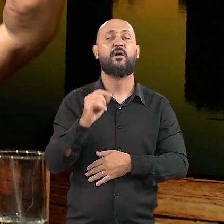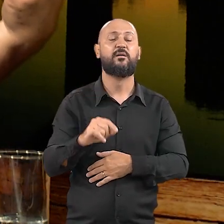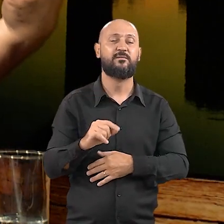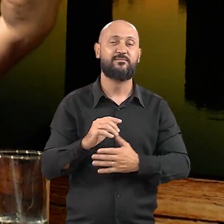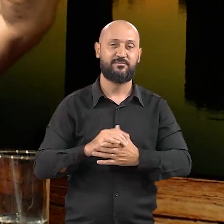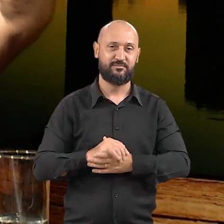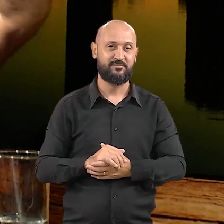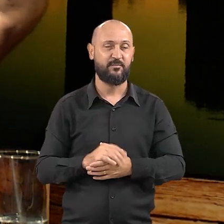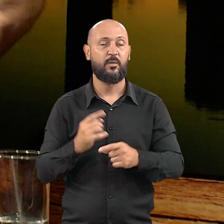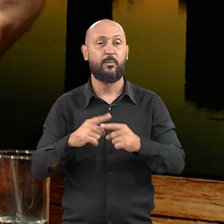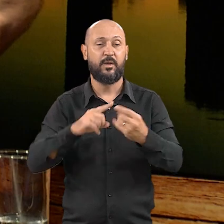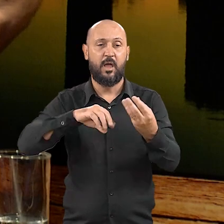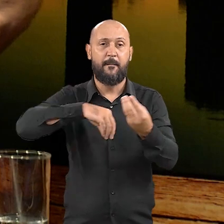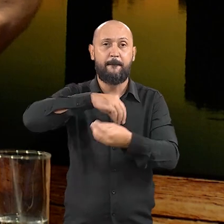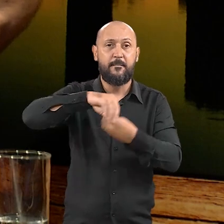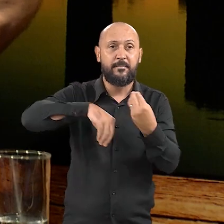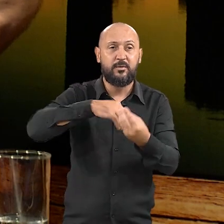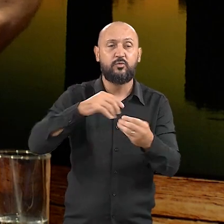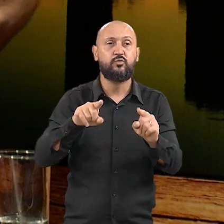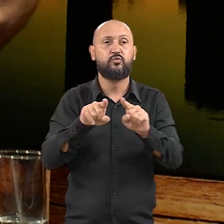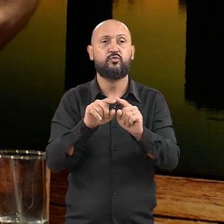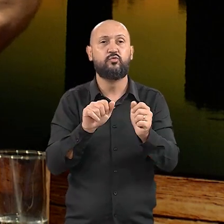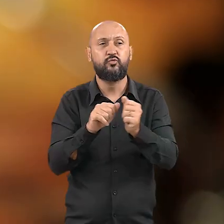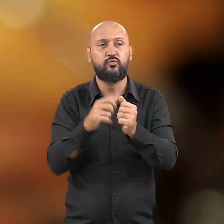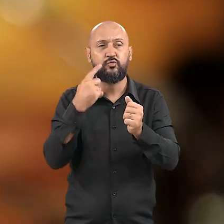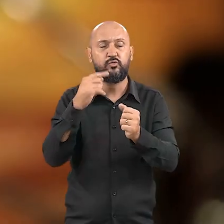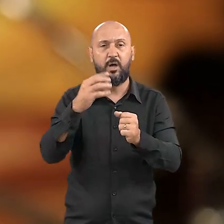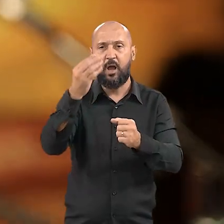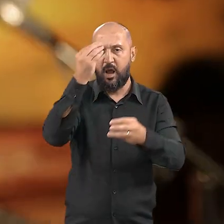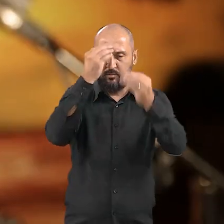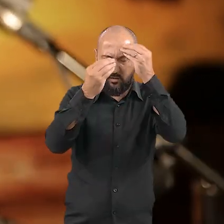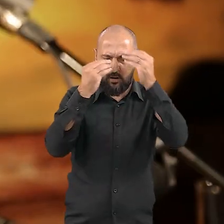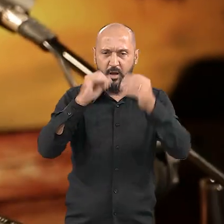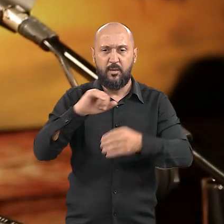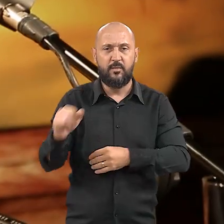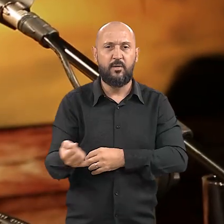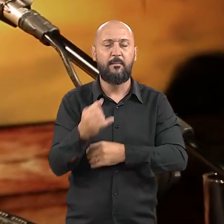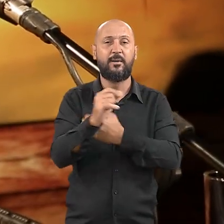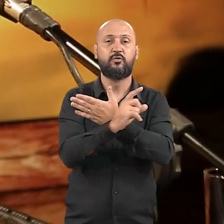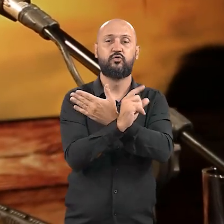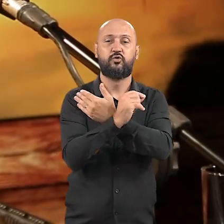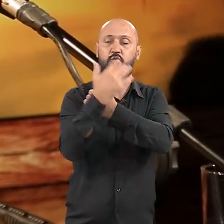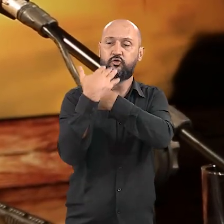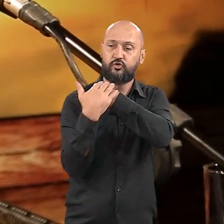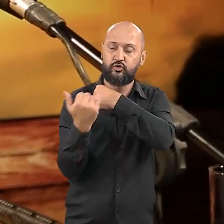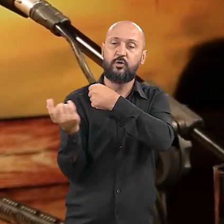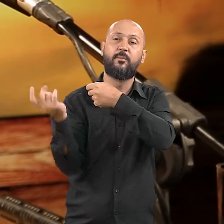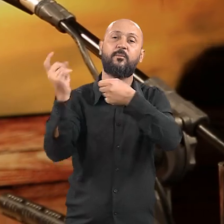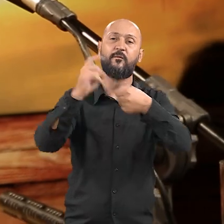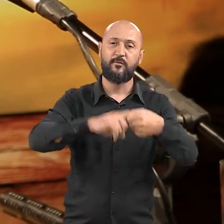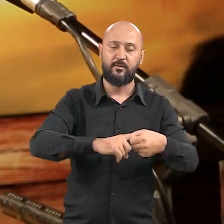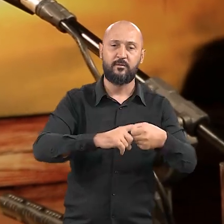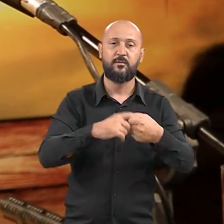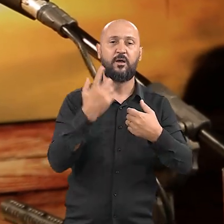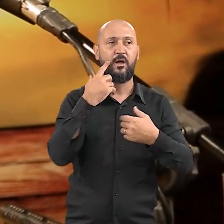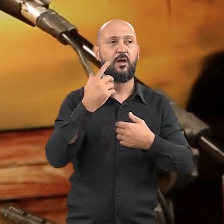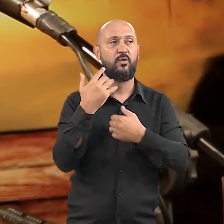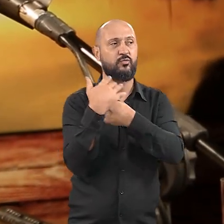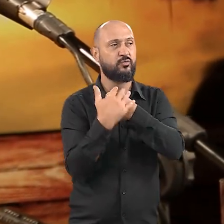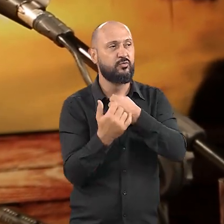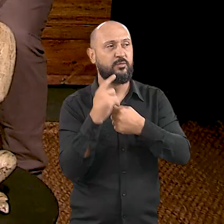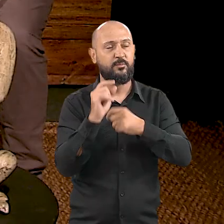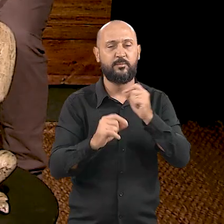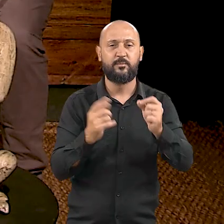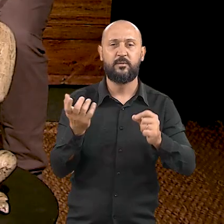assim, porque ele misturou isso tudo, né? Ali ele sorveu, ele prendeu, mas aí o Pantanal o chama para voltar. Sim. E o